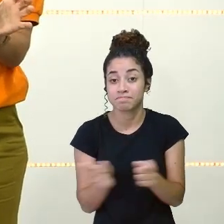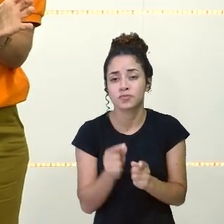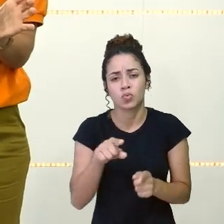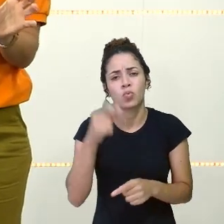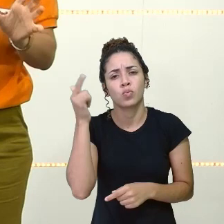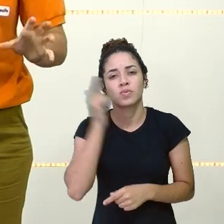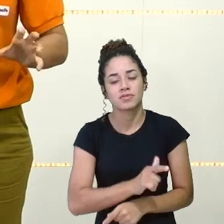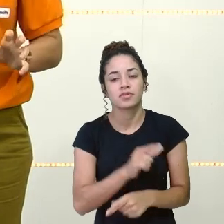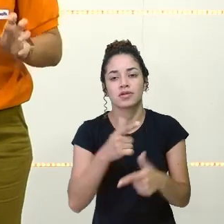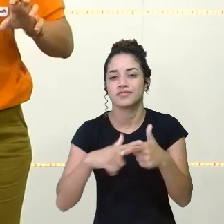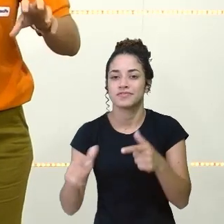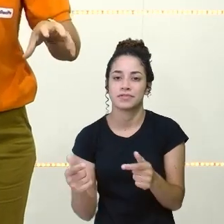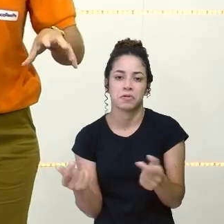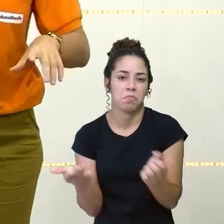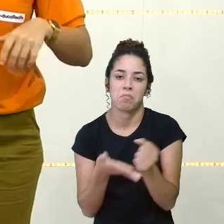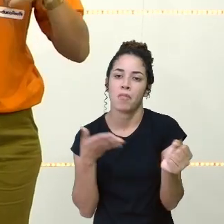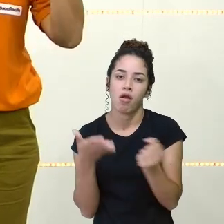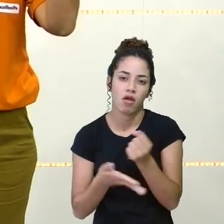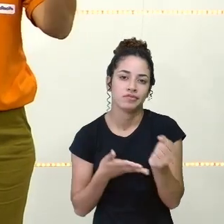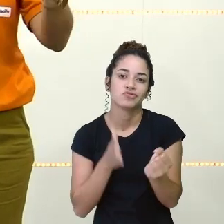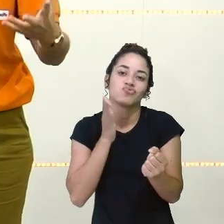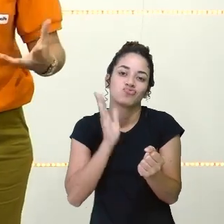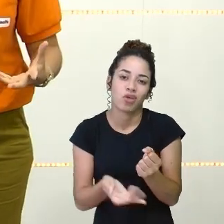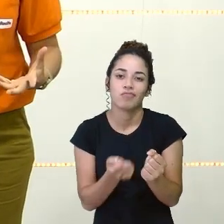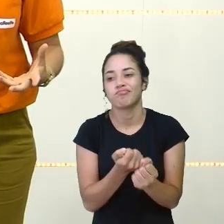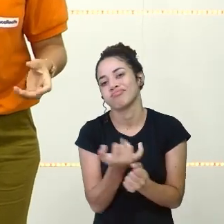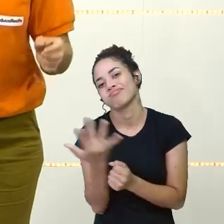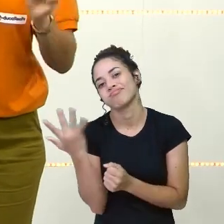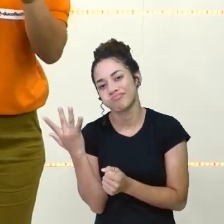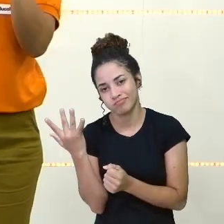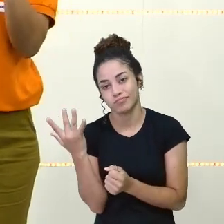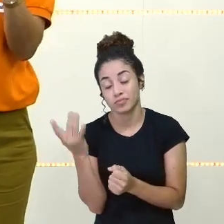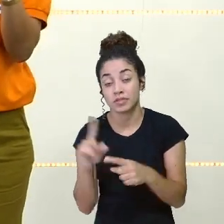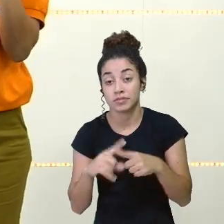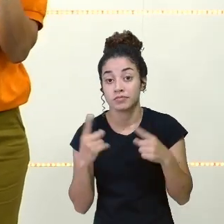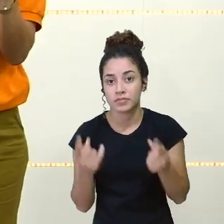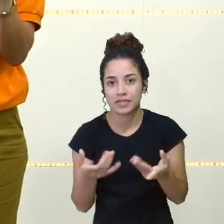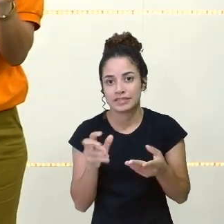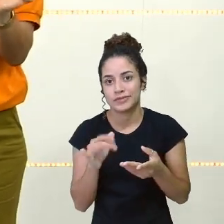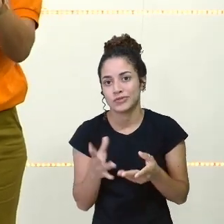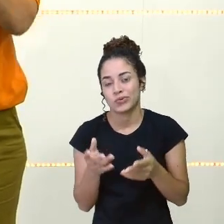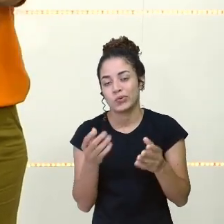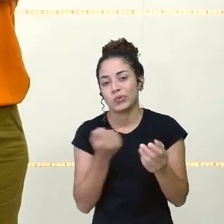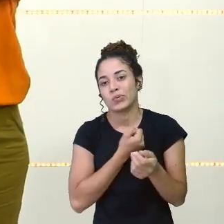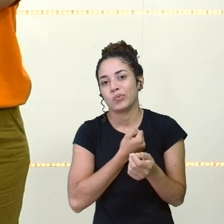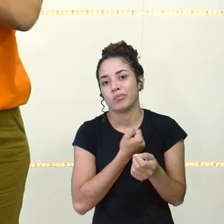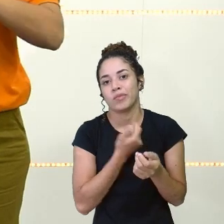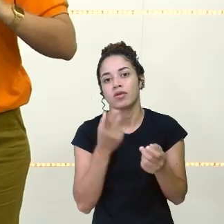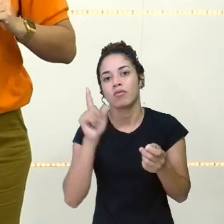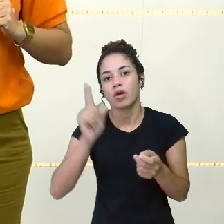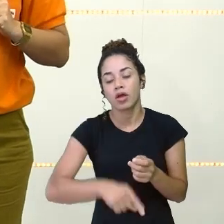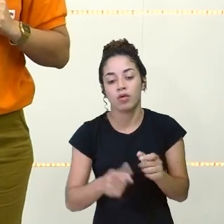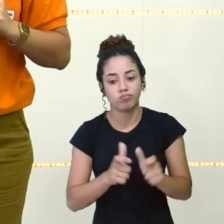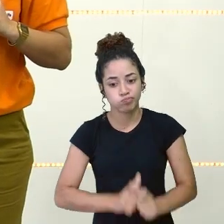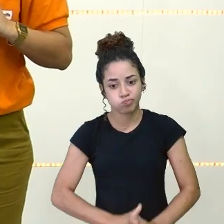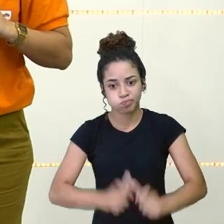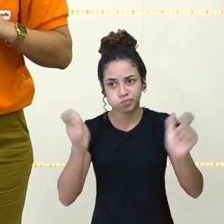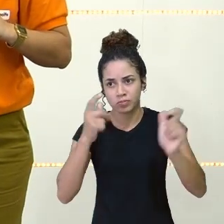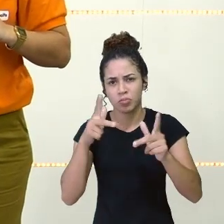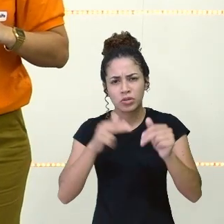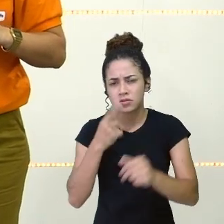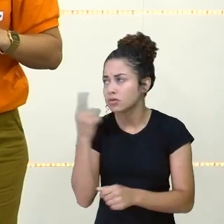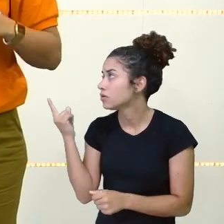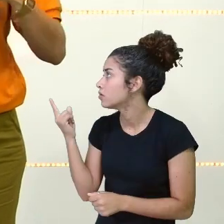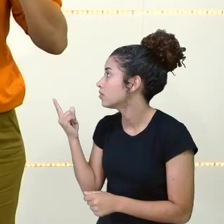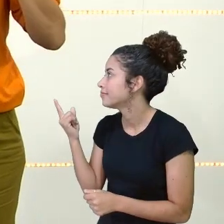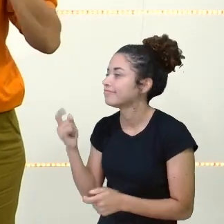uma divisão básica, como a gente fez várias vezes na mesa. Mas quando os números são maiores, o ideal é trabalhar o